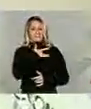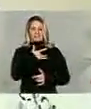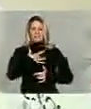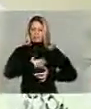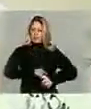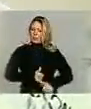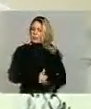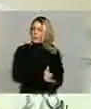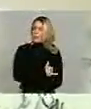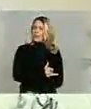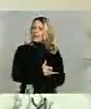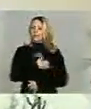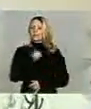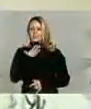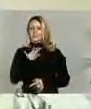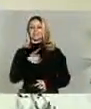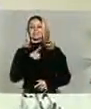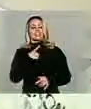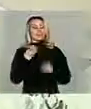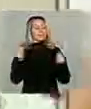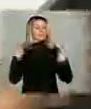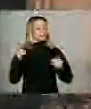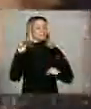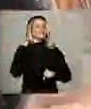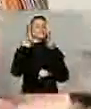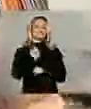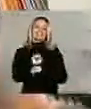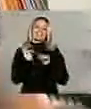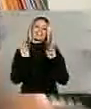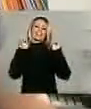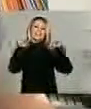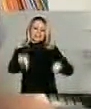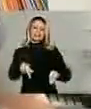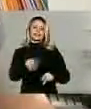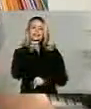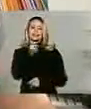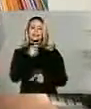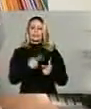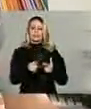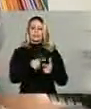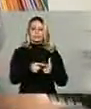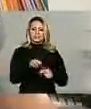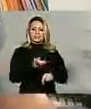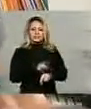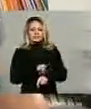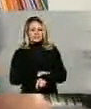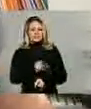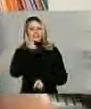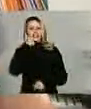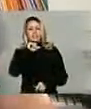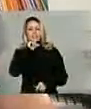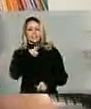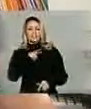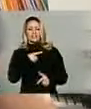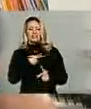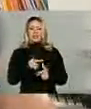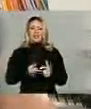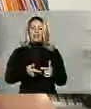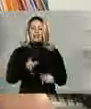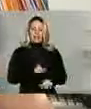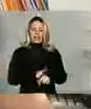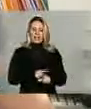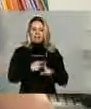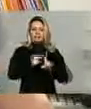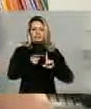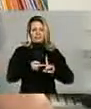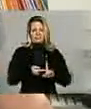gordinho? Com muita esperança. Uma infecção urinária que a mãe pegue na